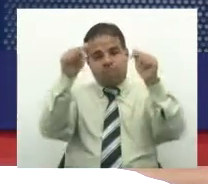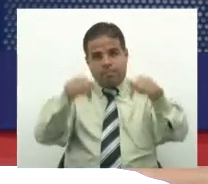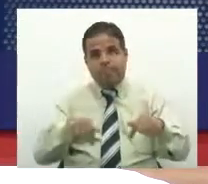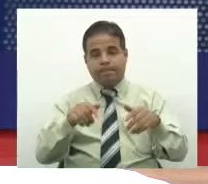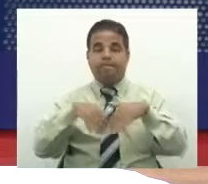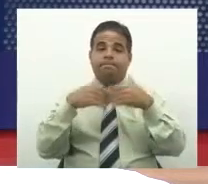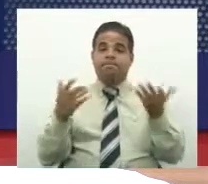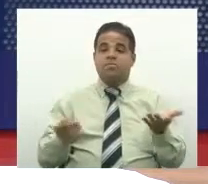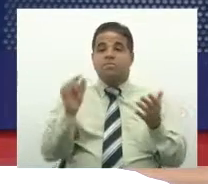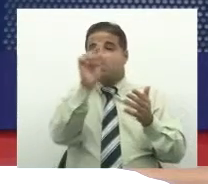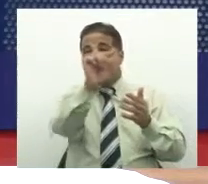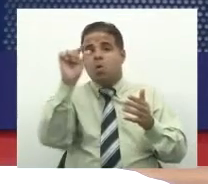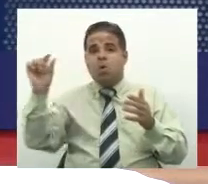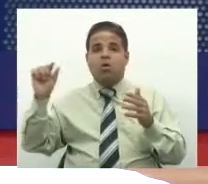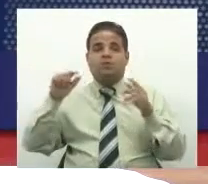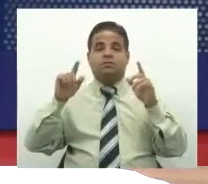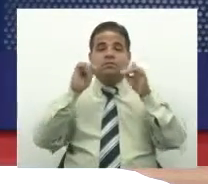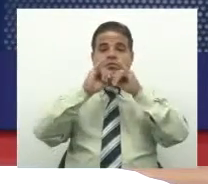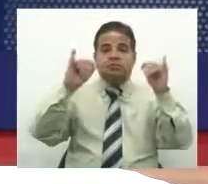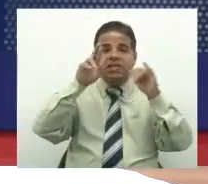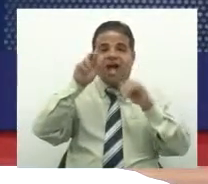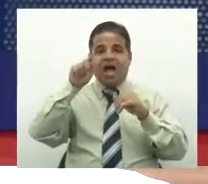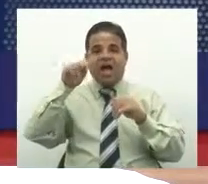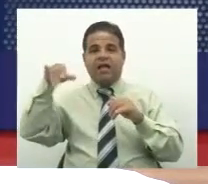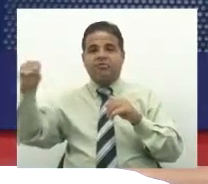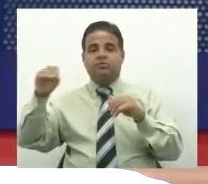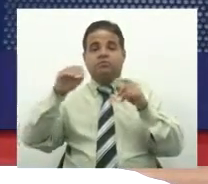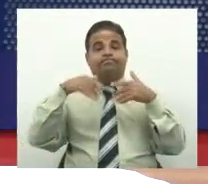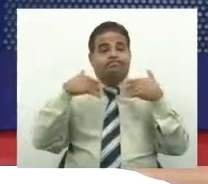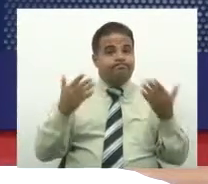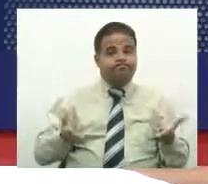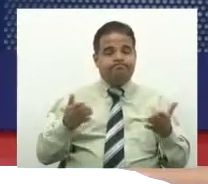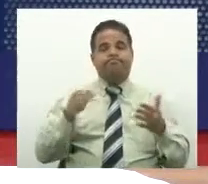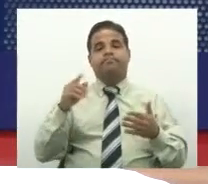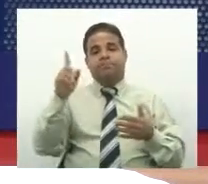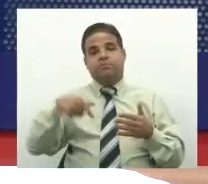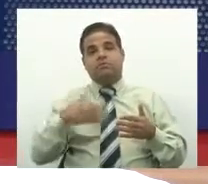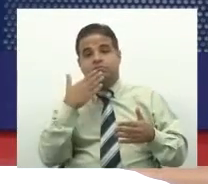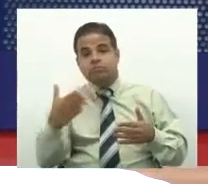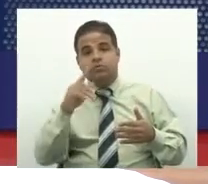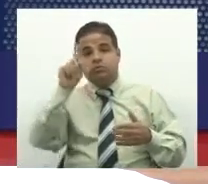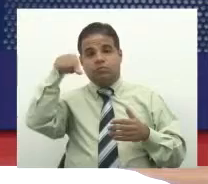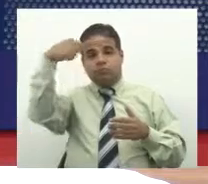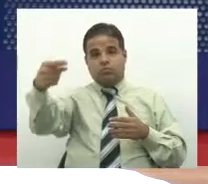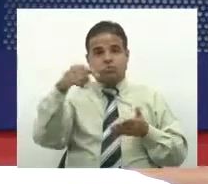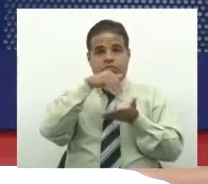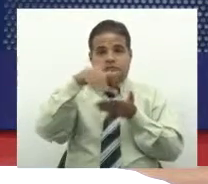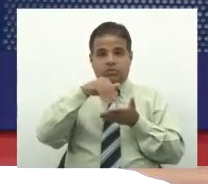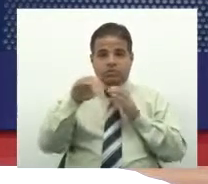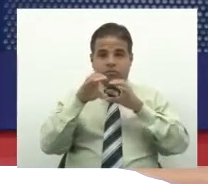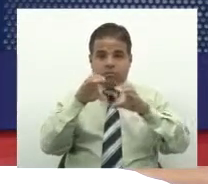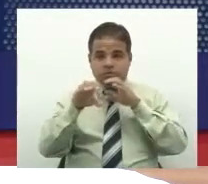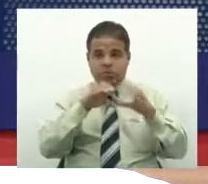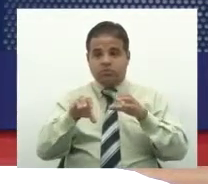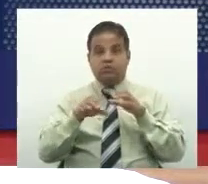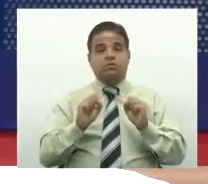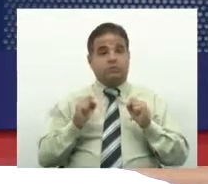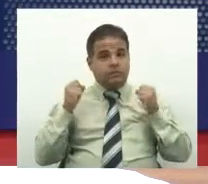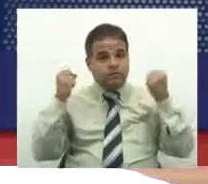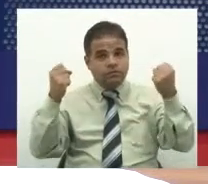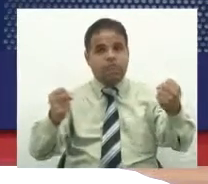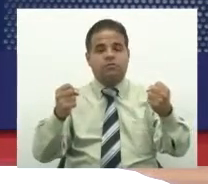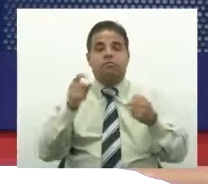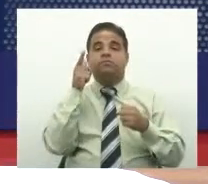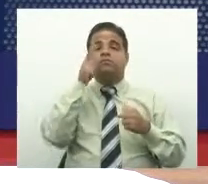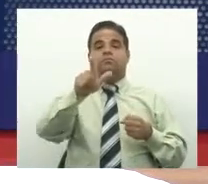e poucas rádios também agindo na cidade. Então, é recomendável que o próximo secretário de comunicação se esforce